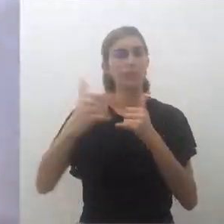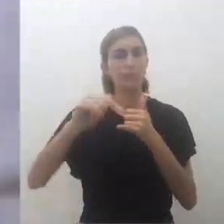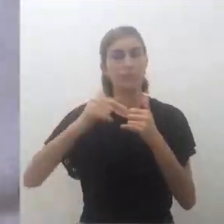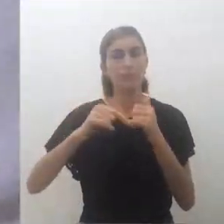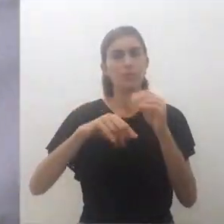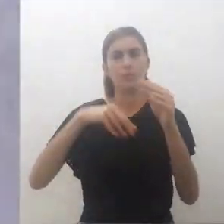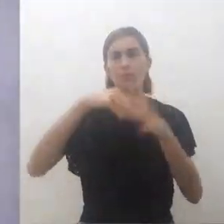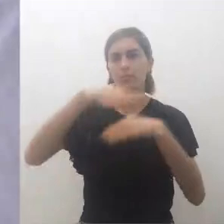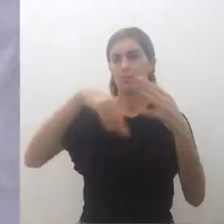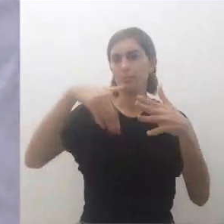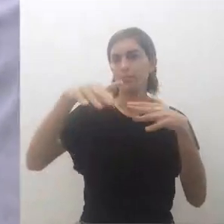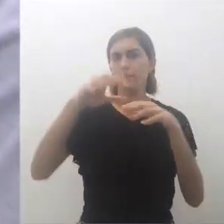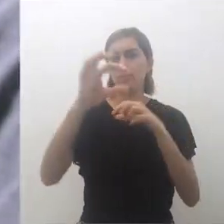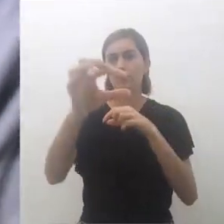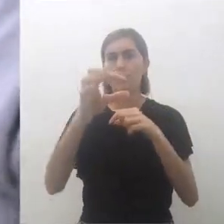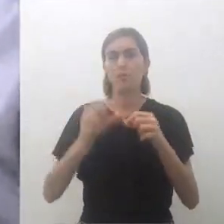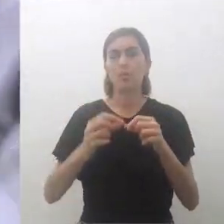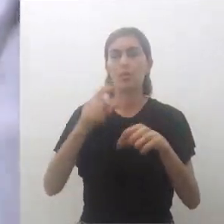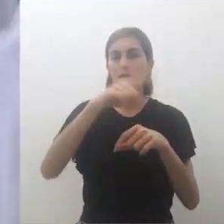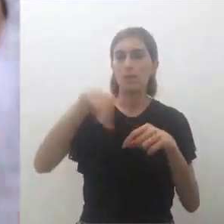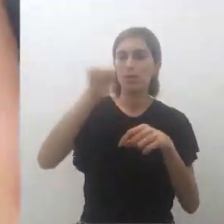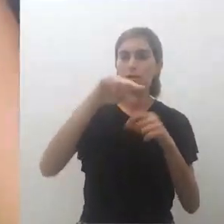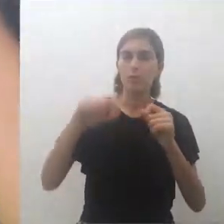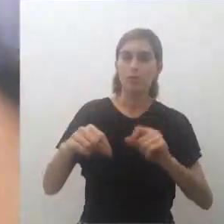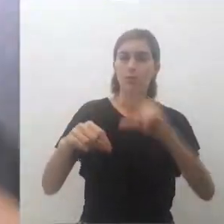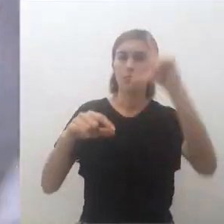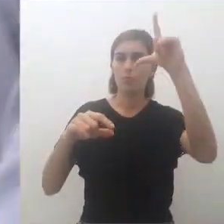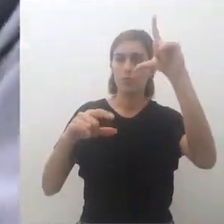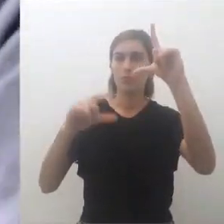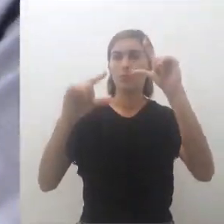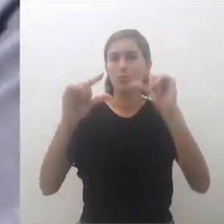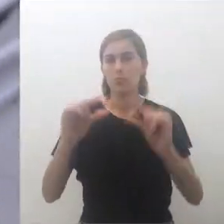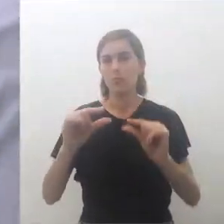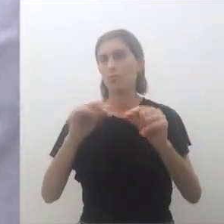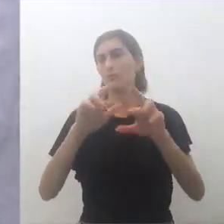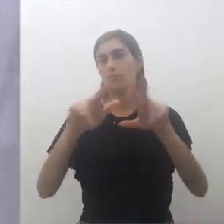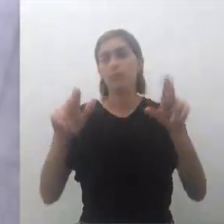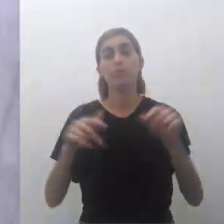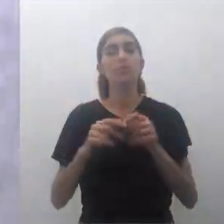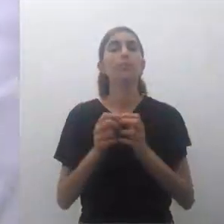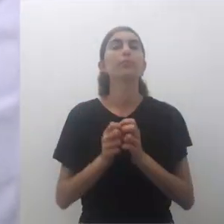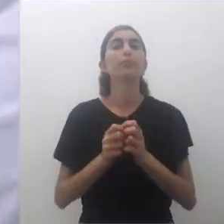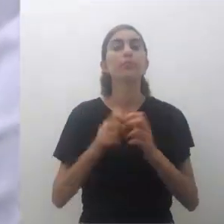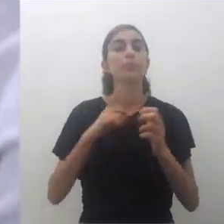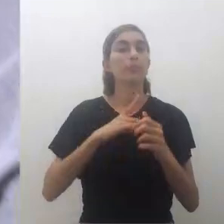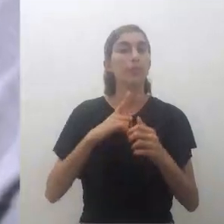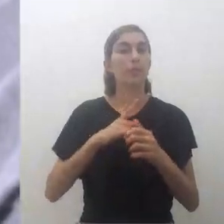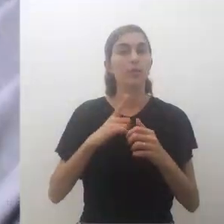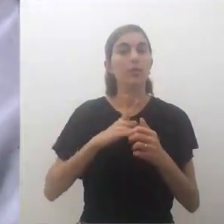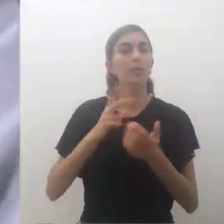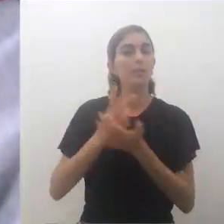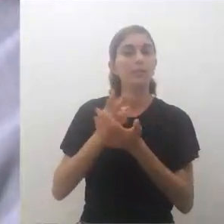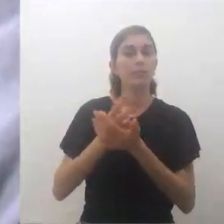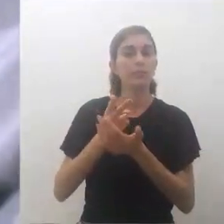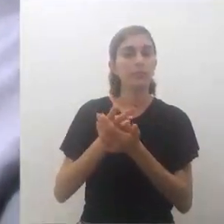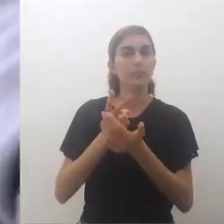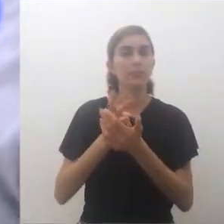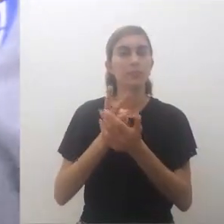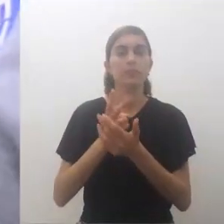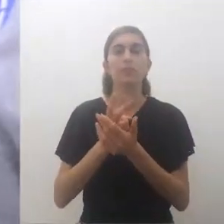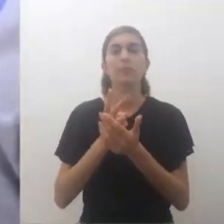coloquei um círculo a mais aqui, então vamos usar, são só 3. Existe uma continuidade